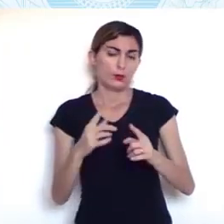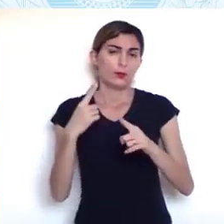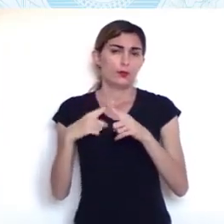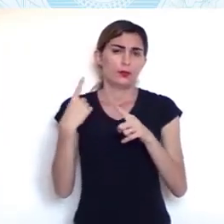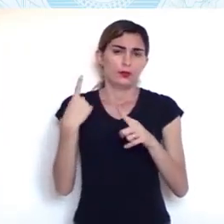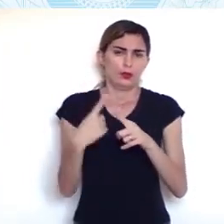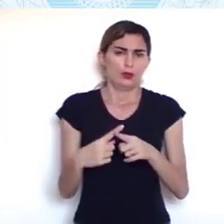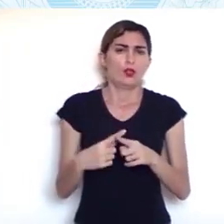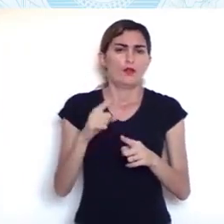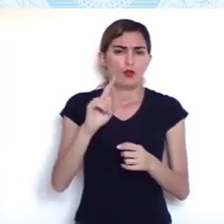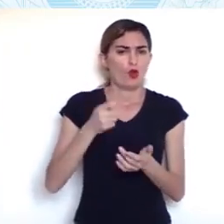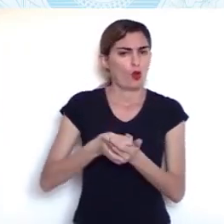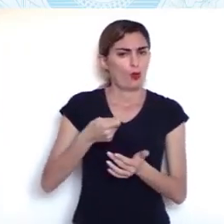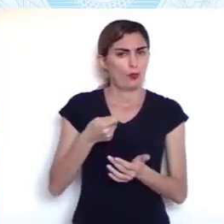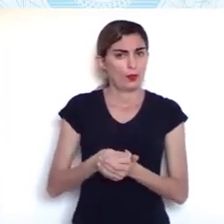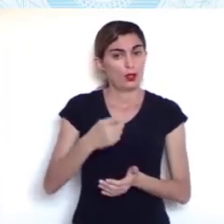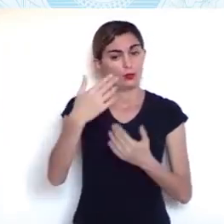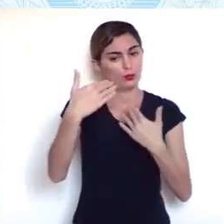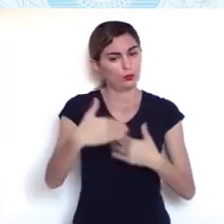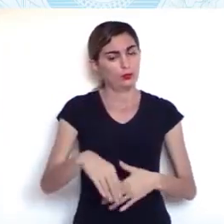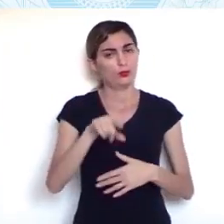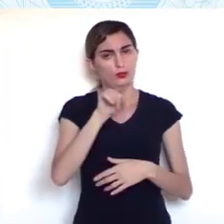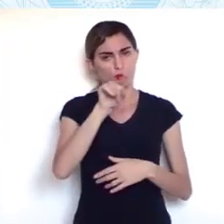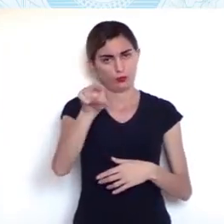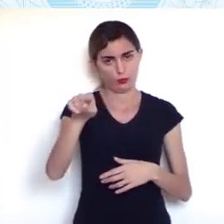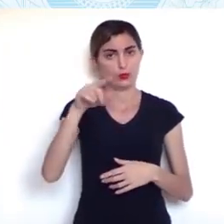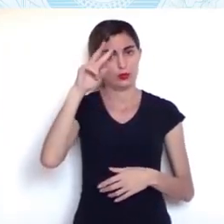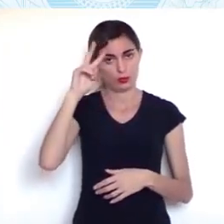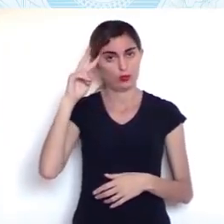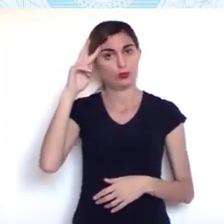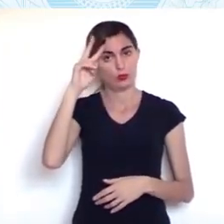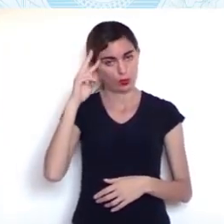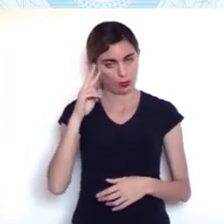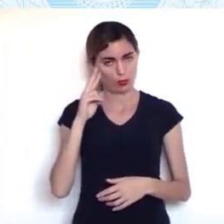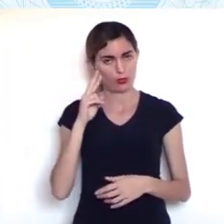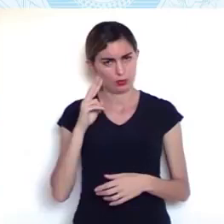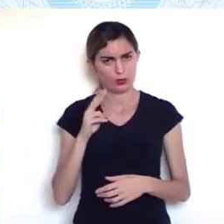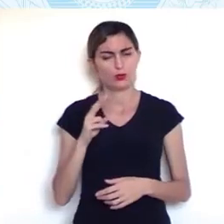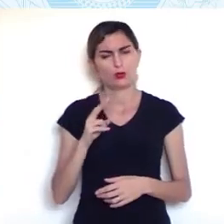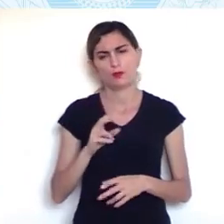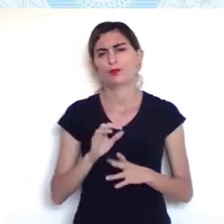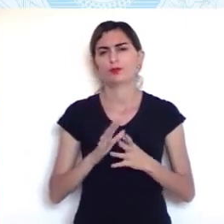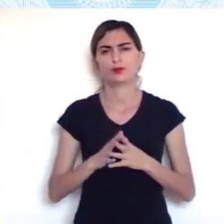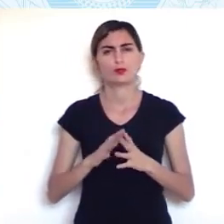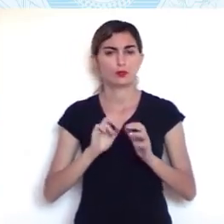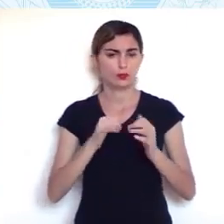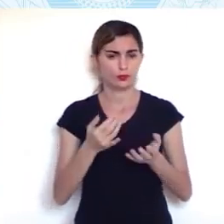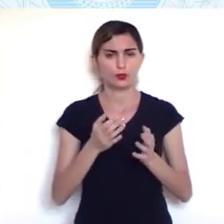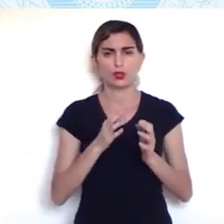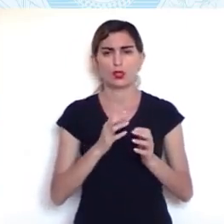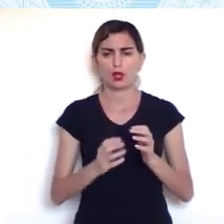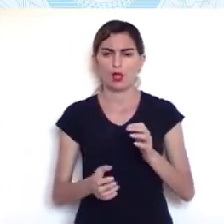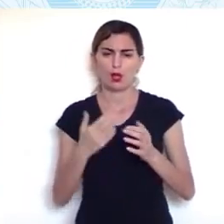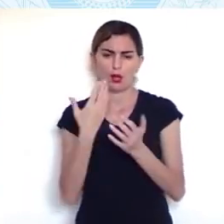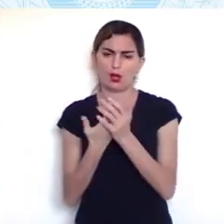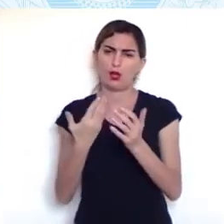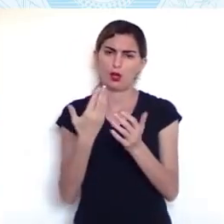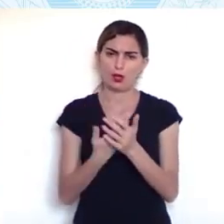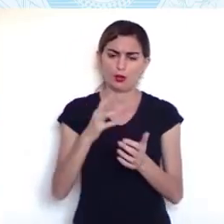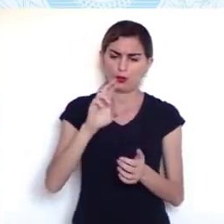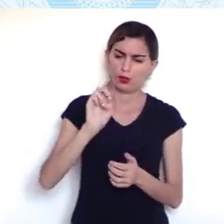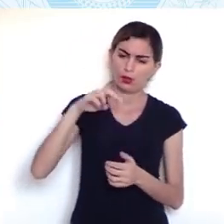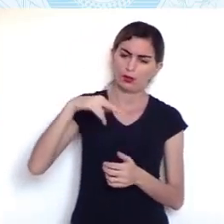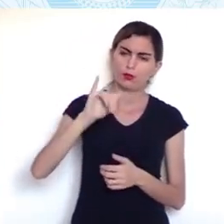atenção, porque isso aí vai ser cobrado na prova de vocês aí de história. Ou seja, então essa aula de